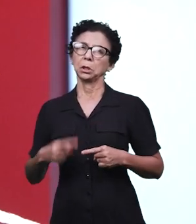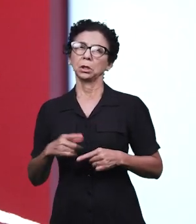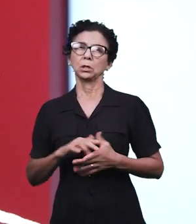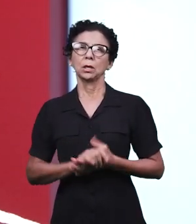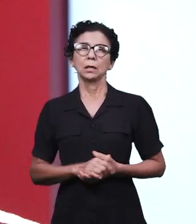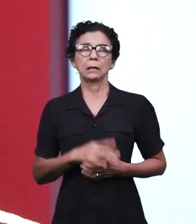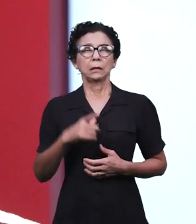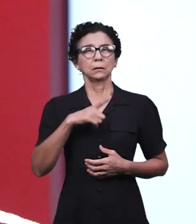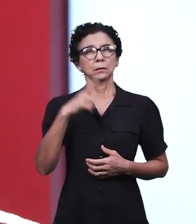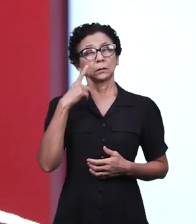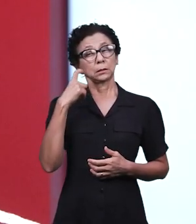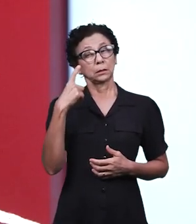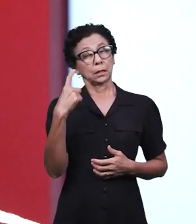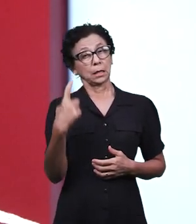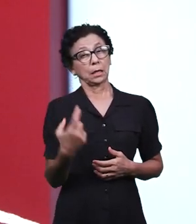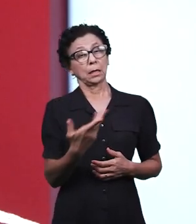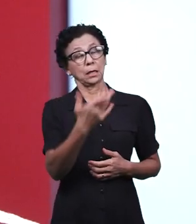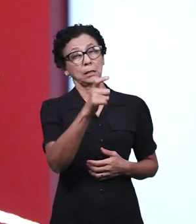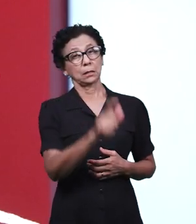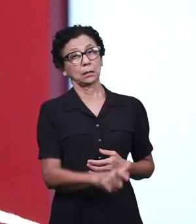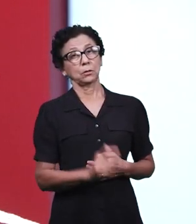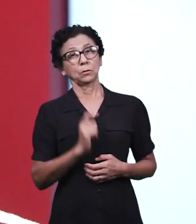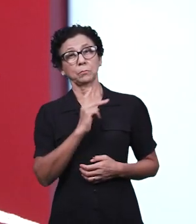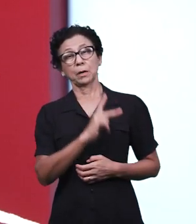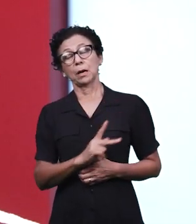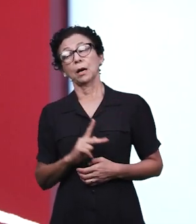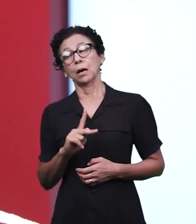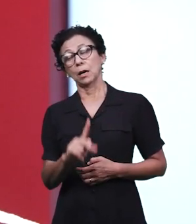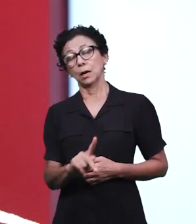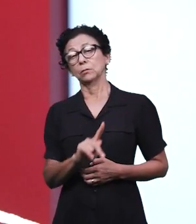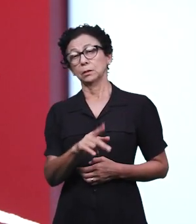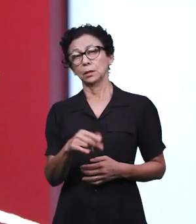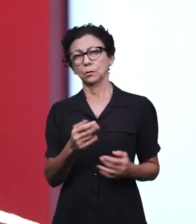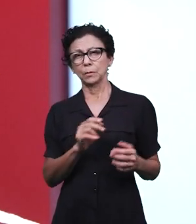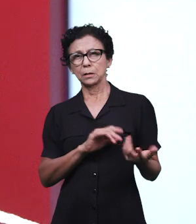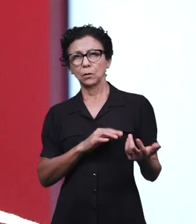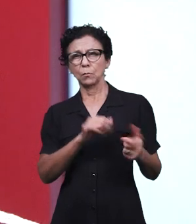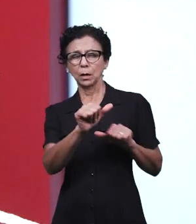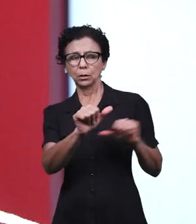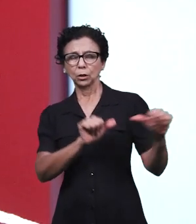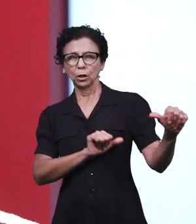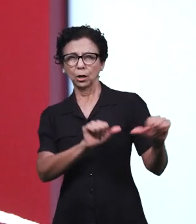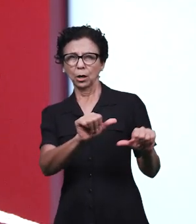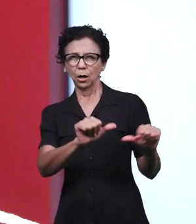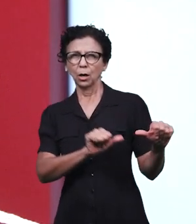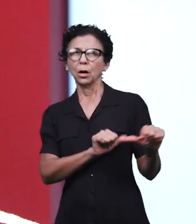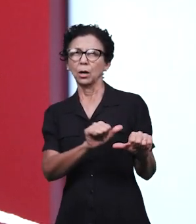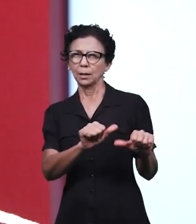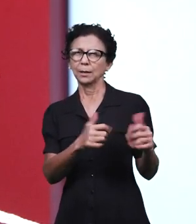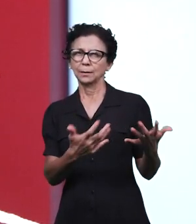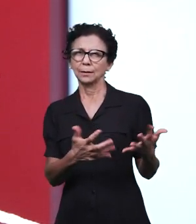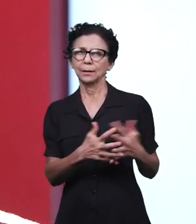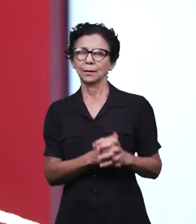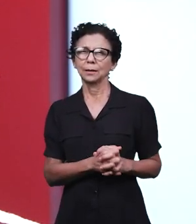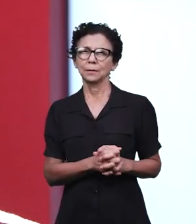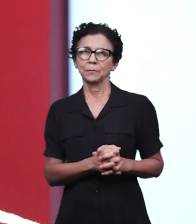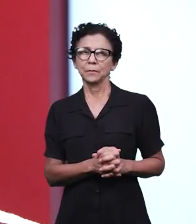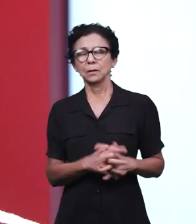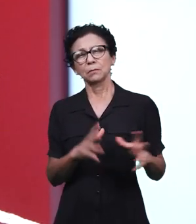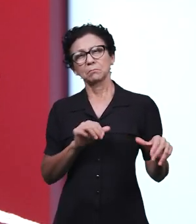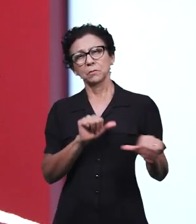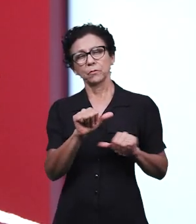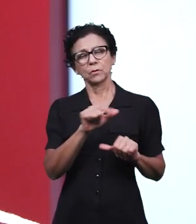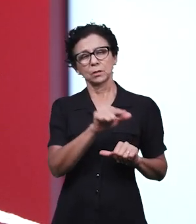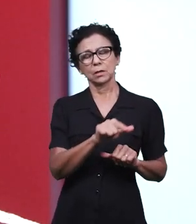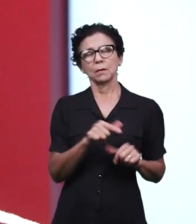libertá-lo, aquelas coisas que tinham no Império Romano, embora que eles fossem muito sérios no julgamento. E